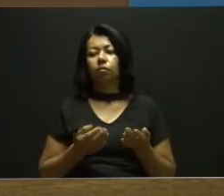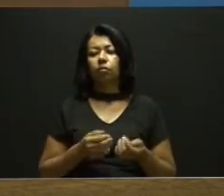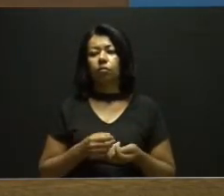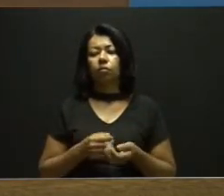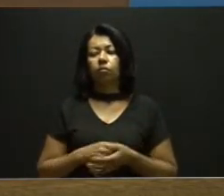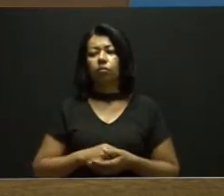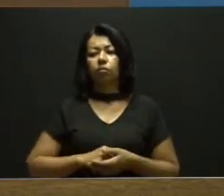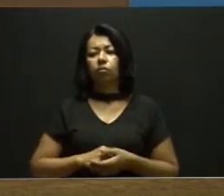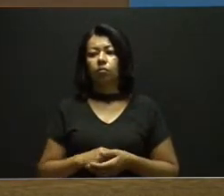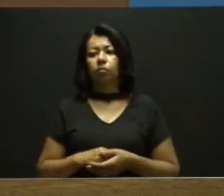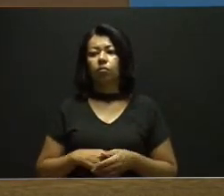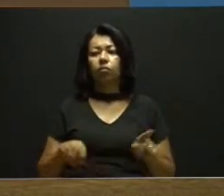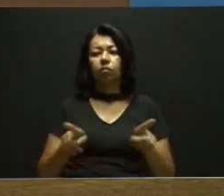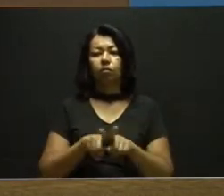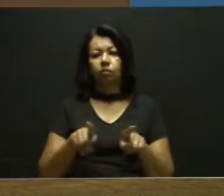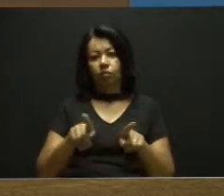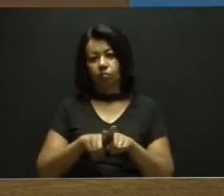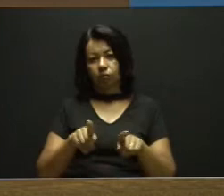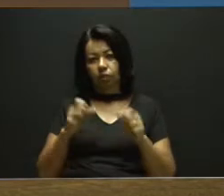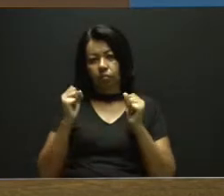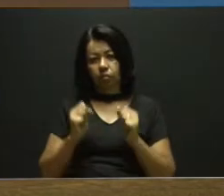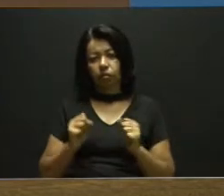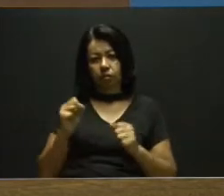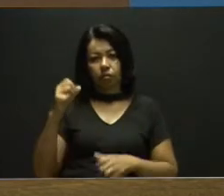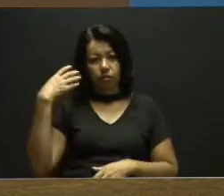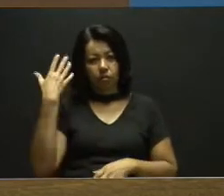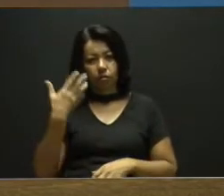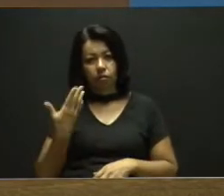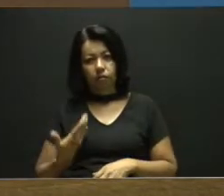é também poder reverenciado